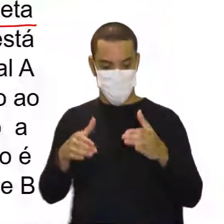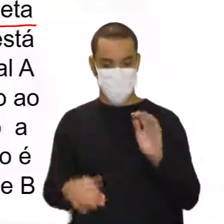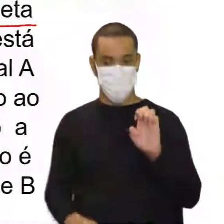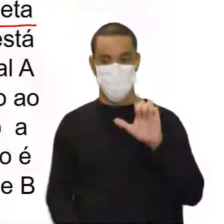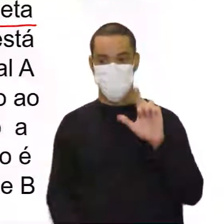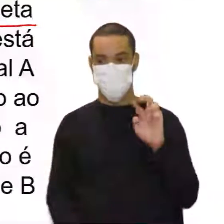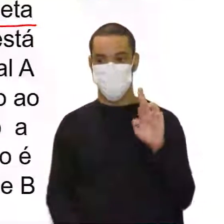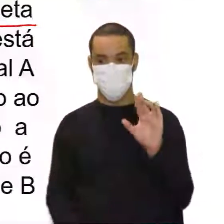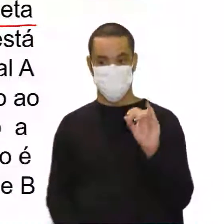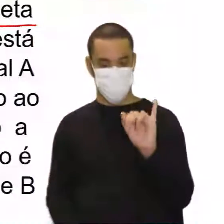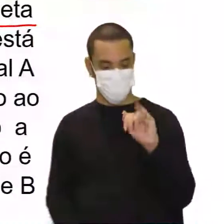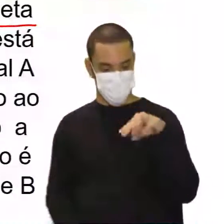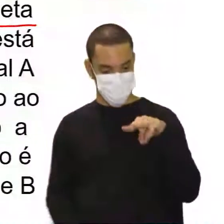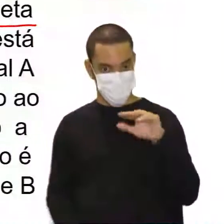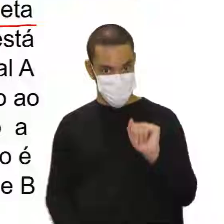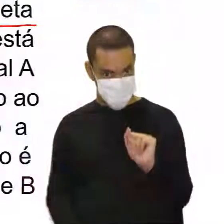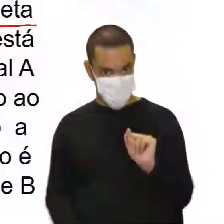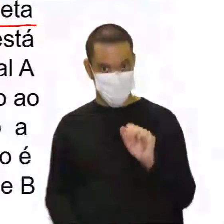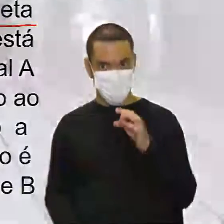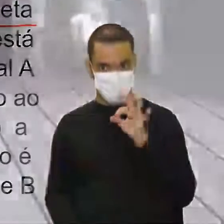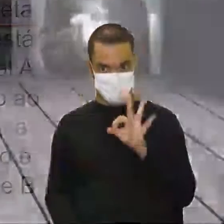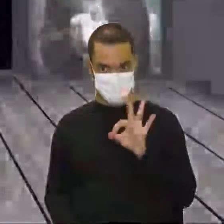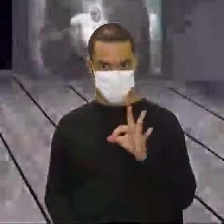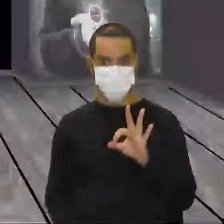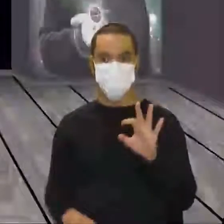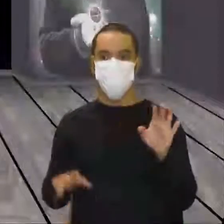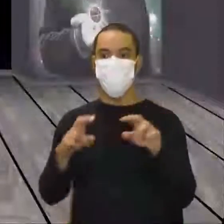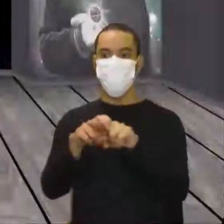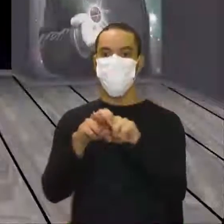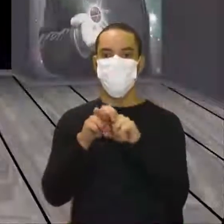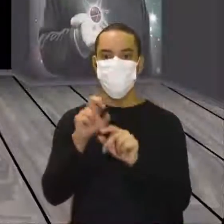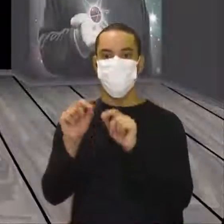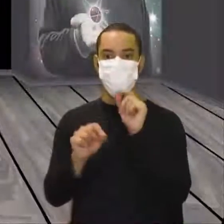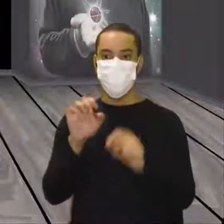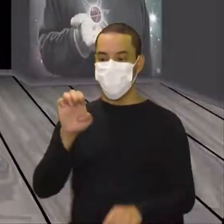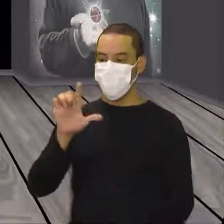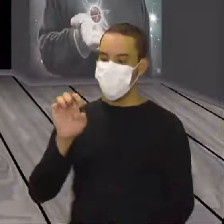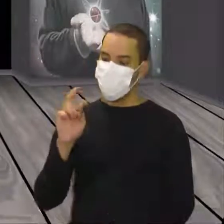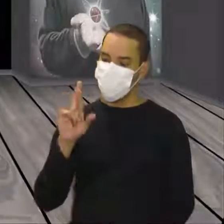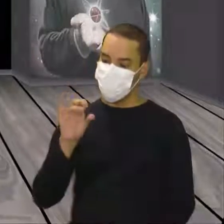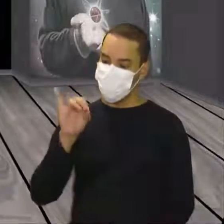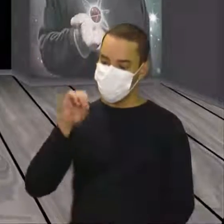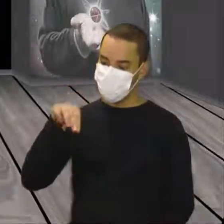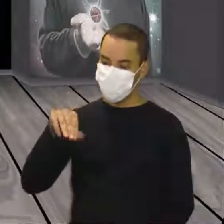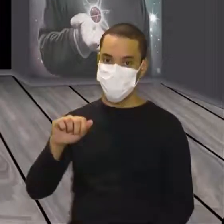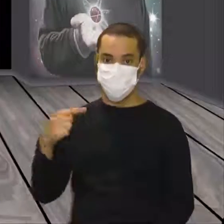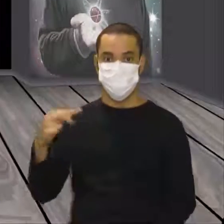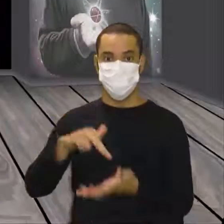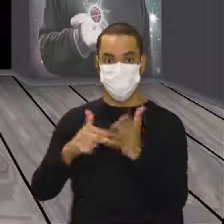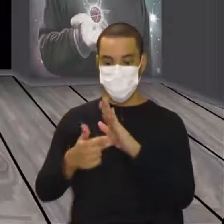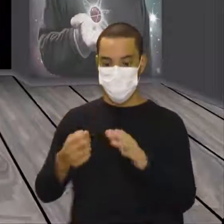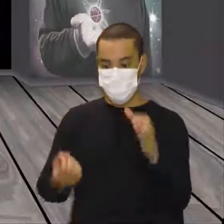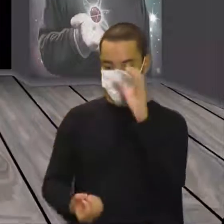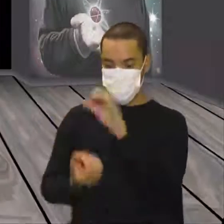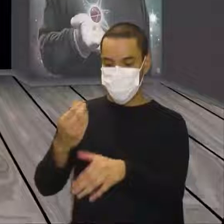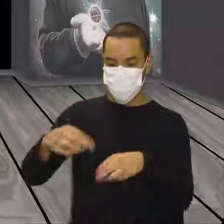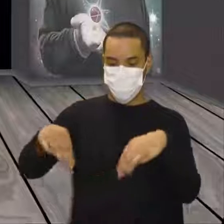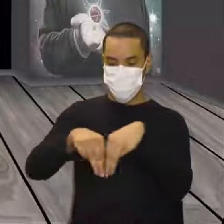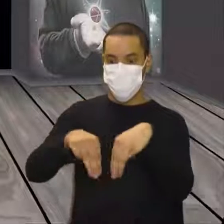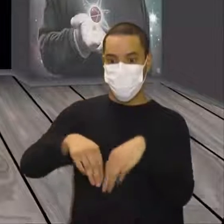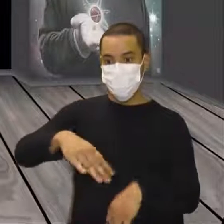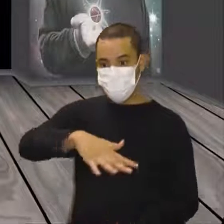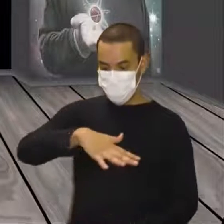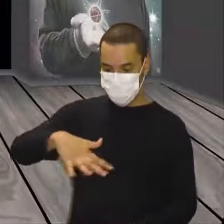Lembrando, né, que esse eletroímã aí, pessoal, eletroímã é um ímã que ele cria um campo magnético,